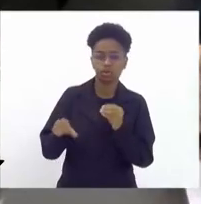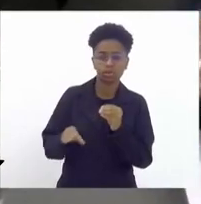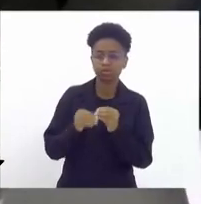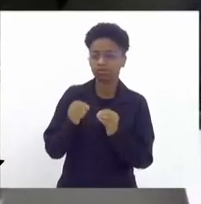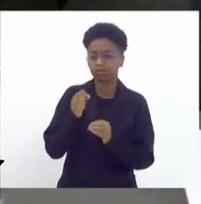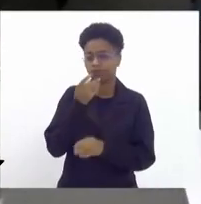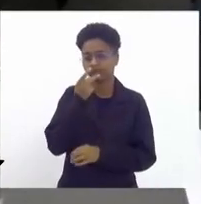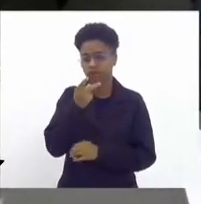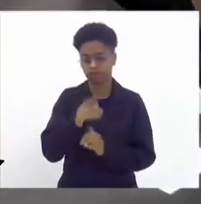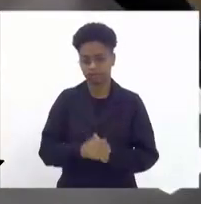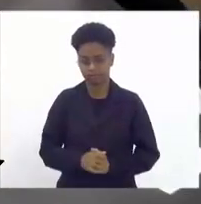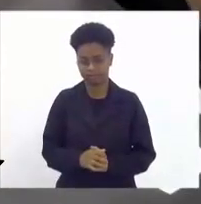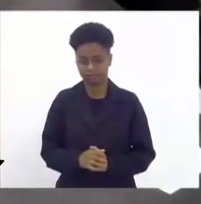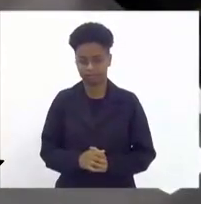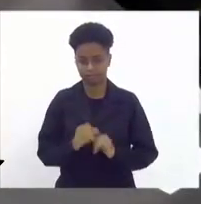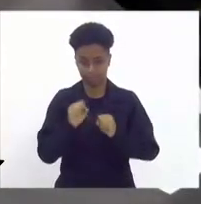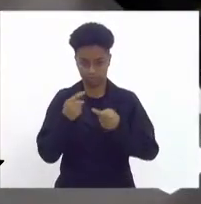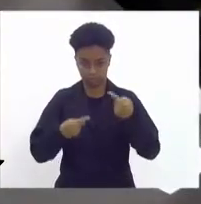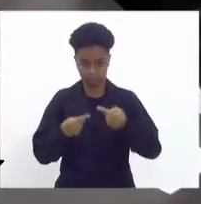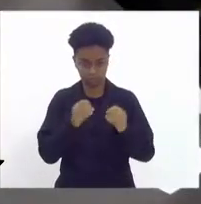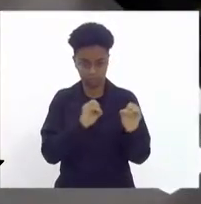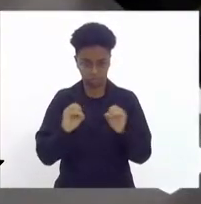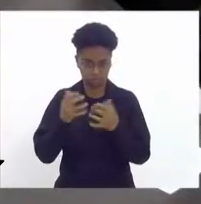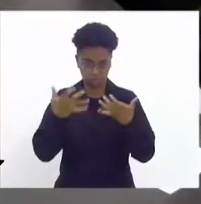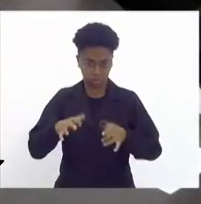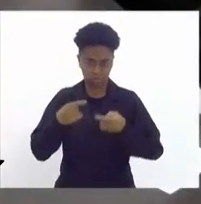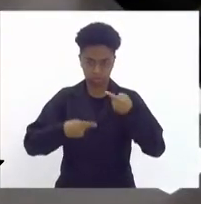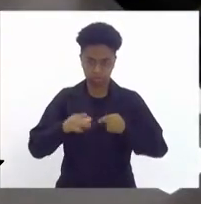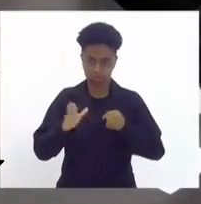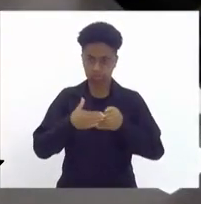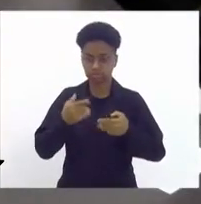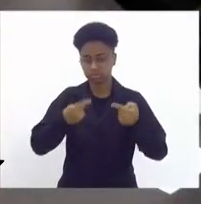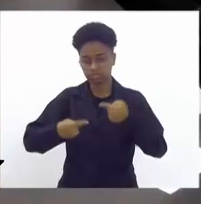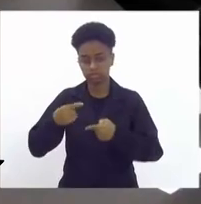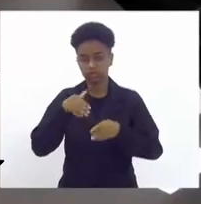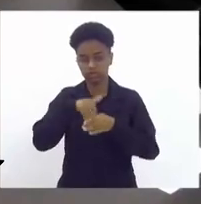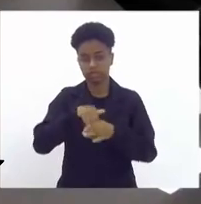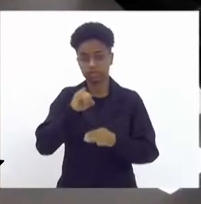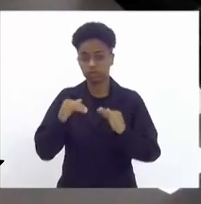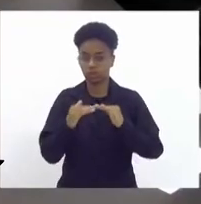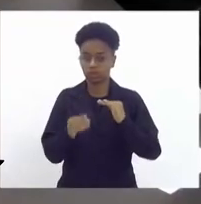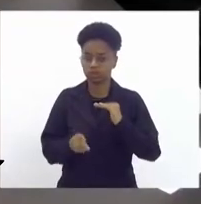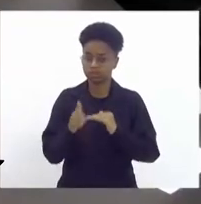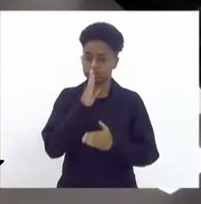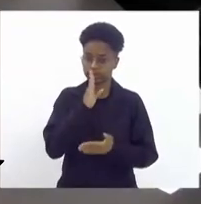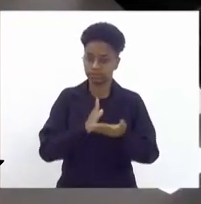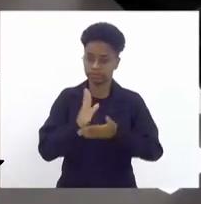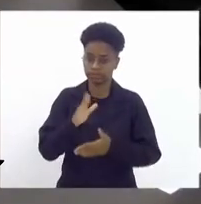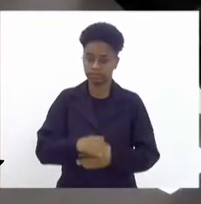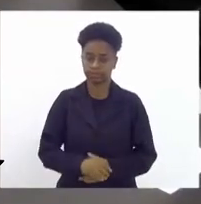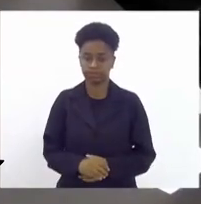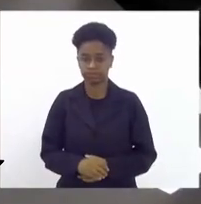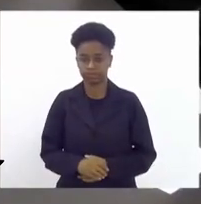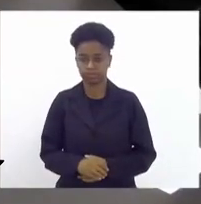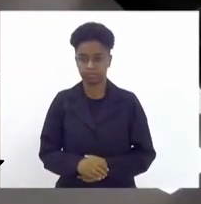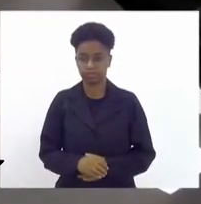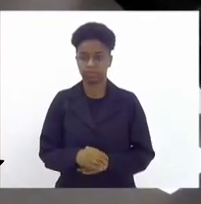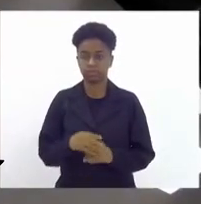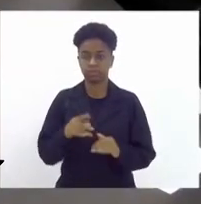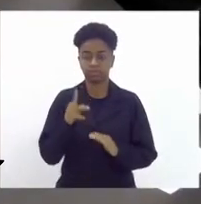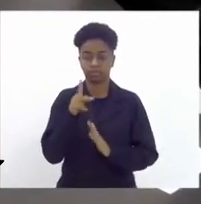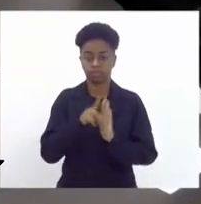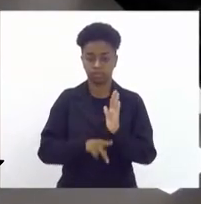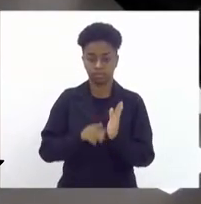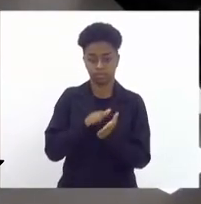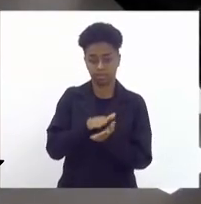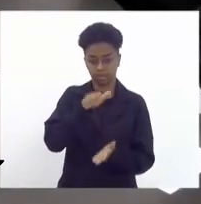breve referência. Em discussão, não havendo quem queira discutir, encerrada a discussão. Em votação, seus que aprovam, vocês como estão, aprovado. Projetos, bloco de relatoria,